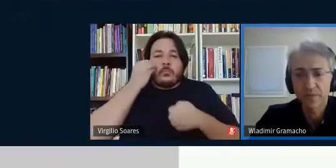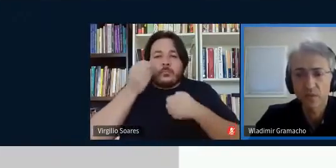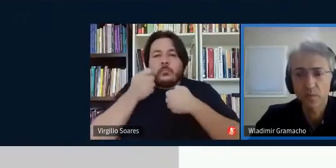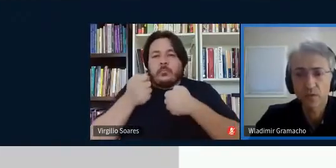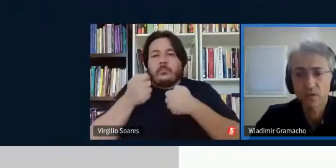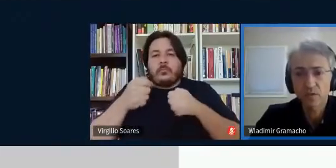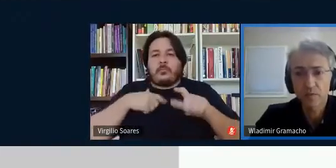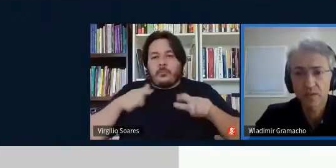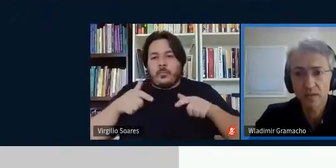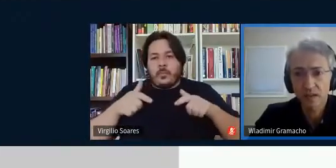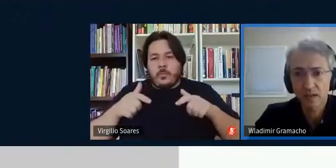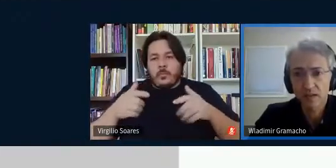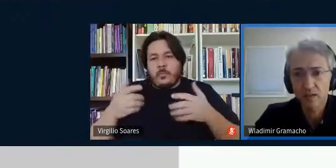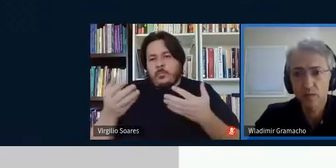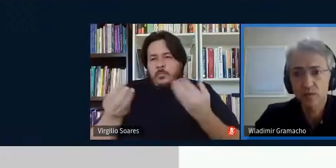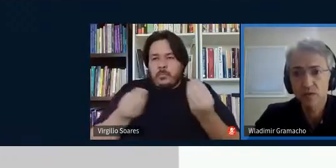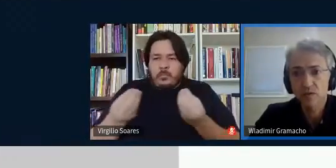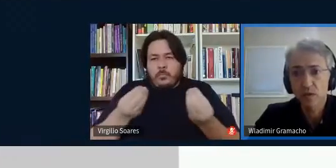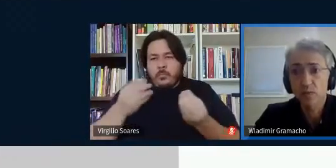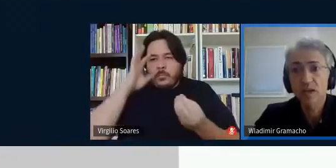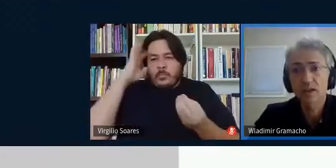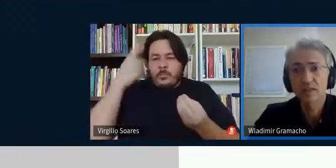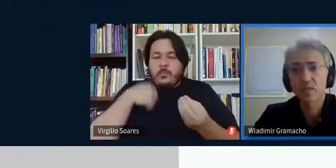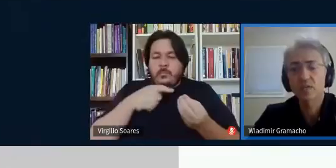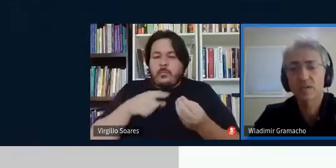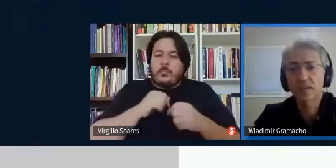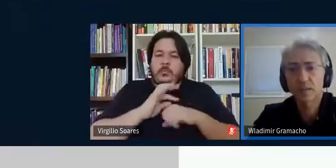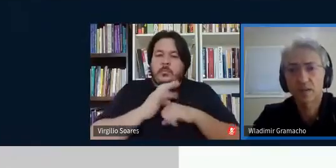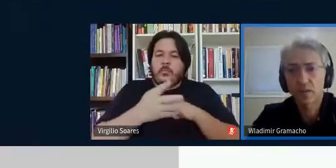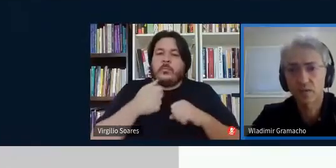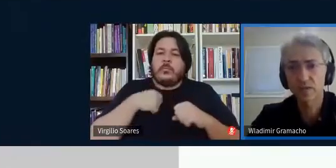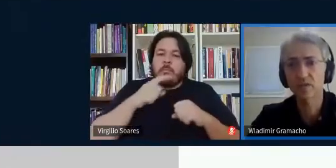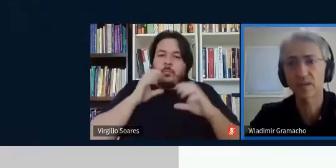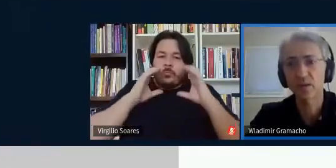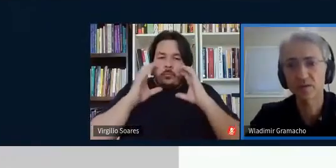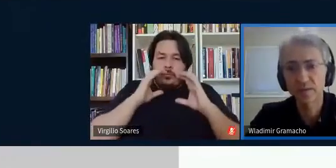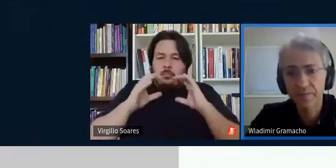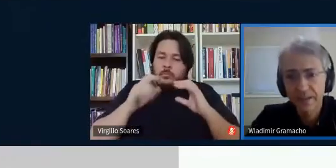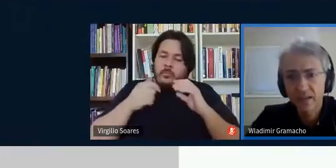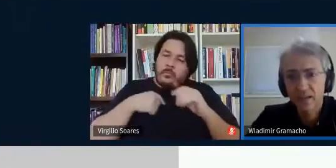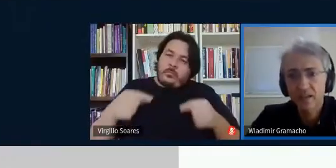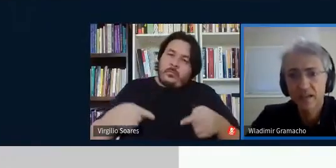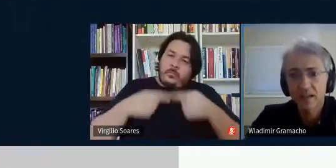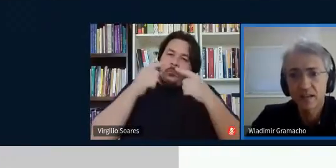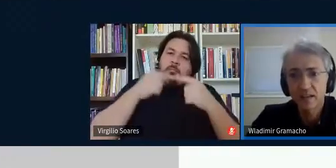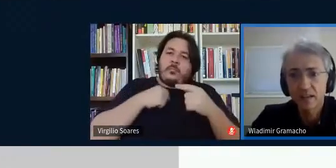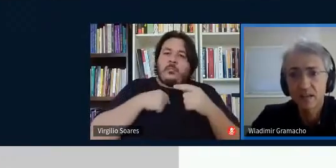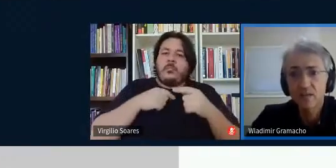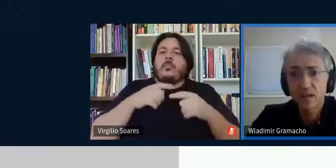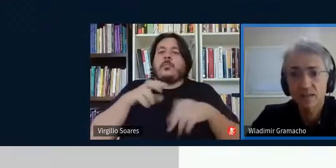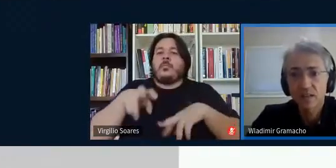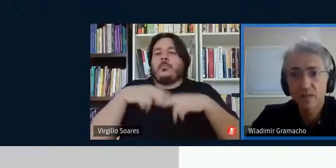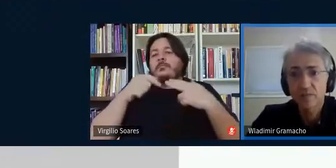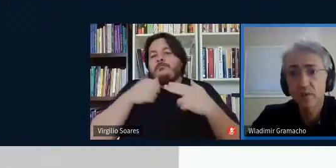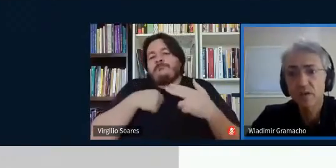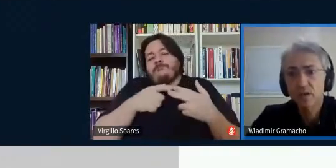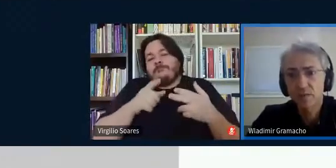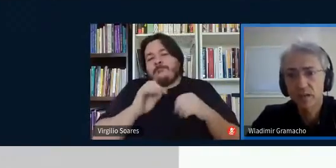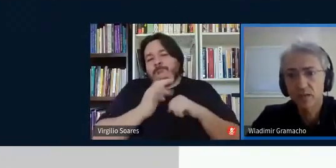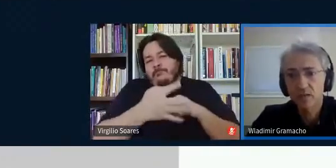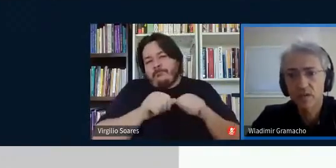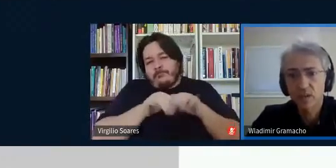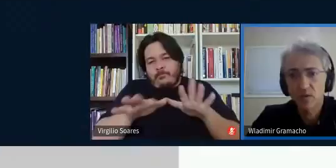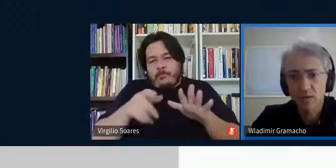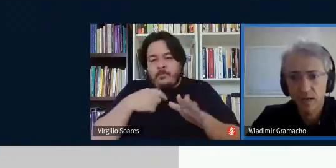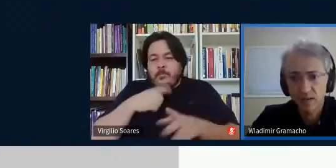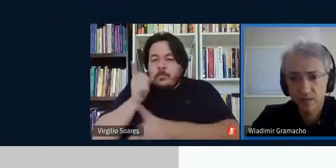Covid, o projeto que eu vou apresentar aqui tem como título a Comunicação no enfrentamento à Covid-19, identificação e